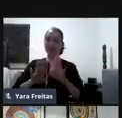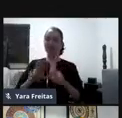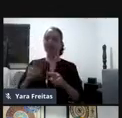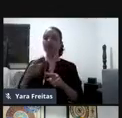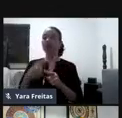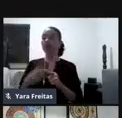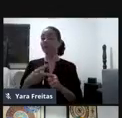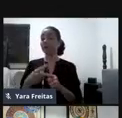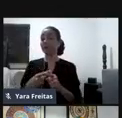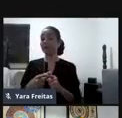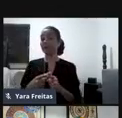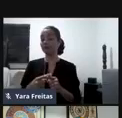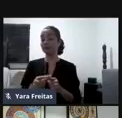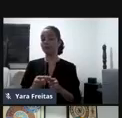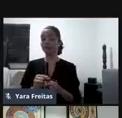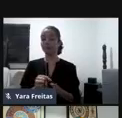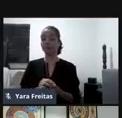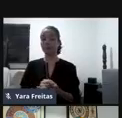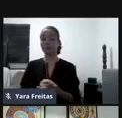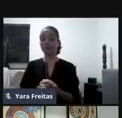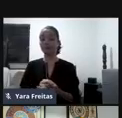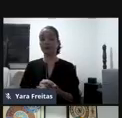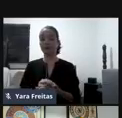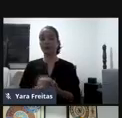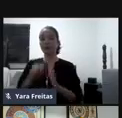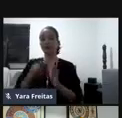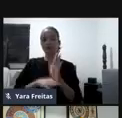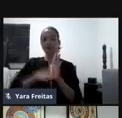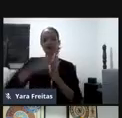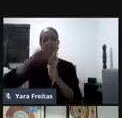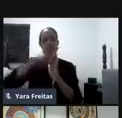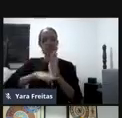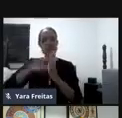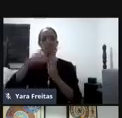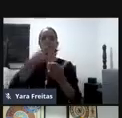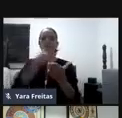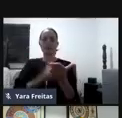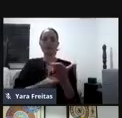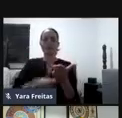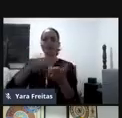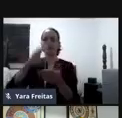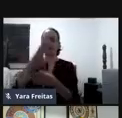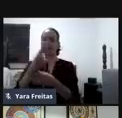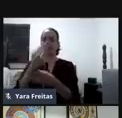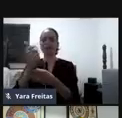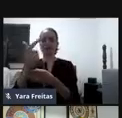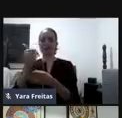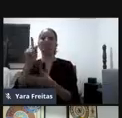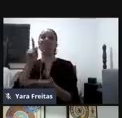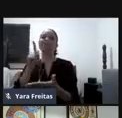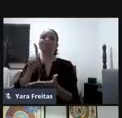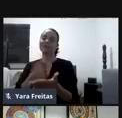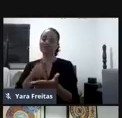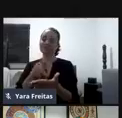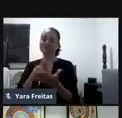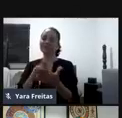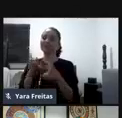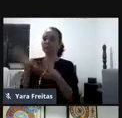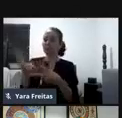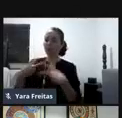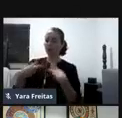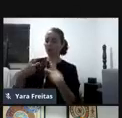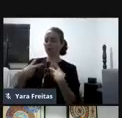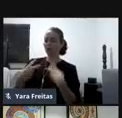relação aos seus níveis de B12 no sangue, tá? Porque realmente a absorção da vitamina B12